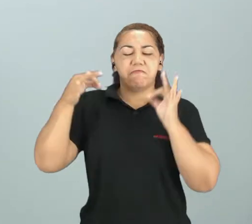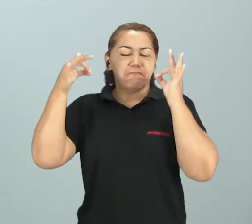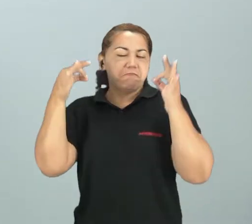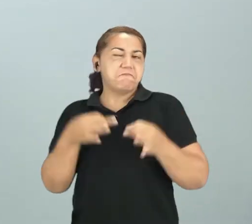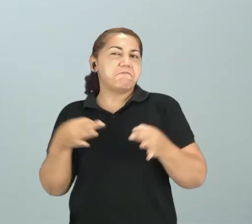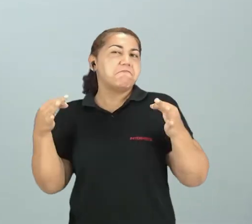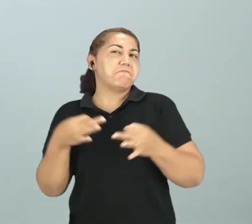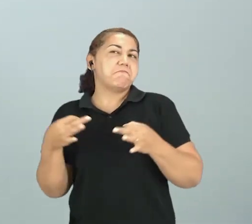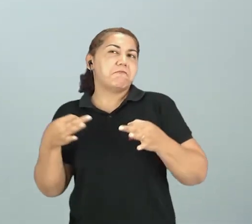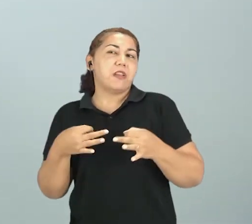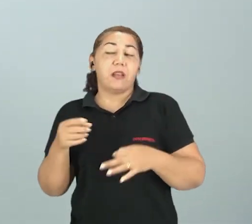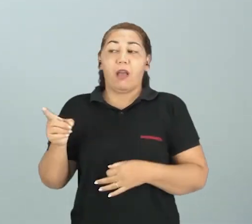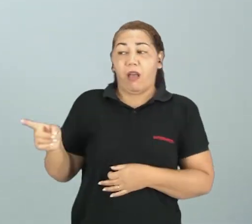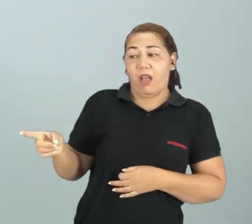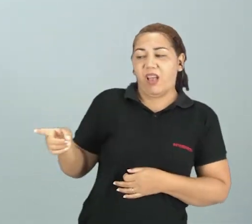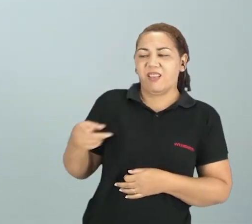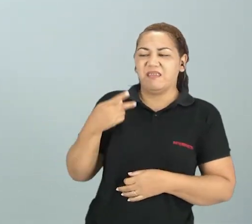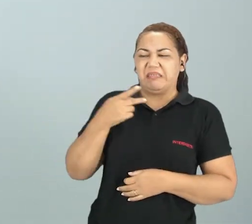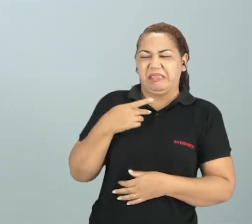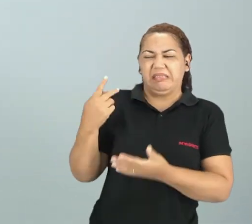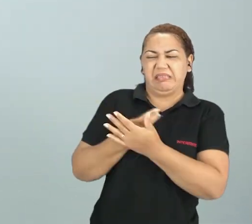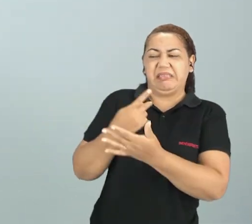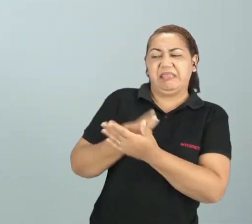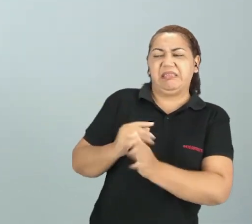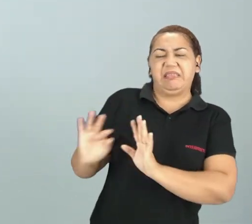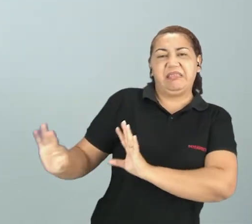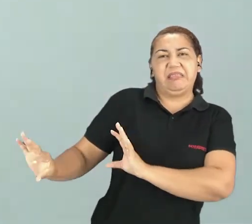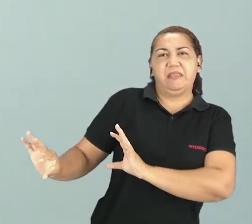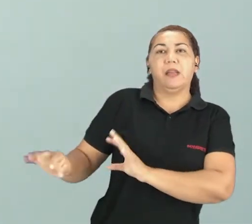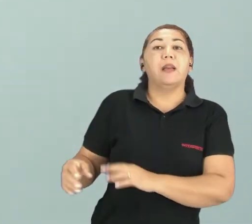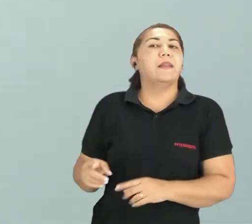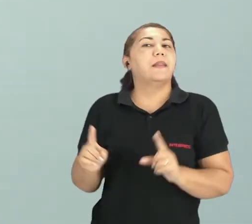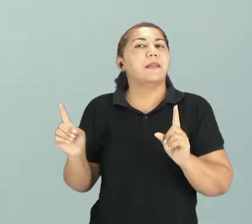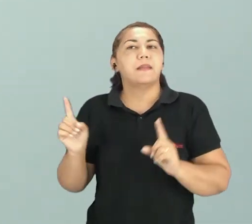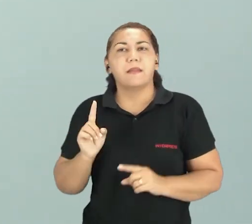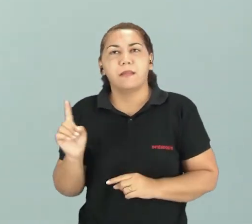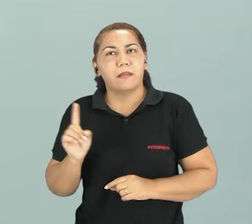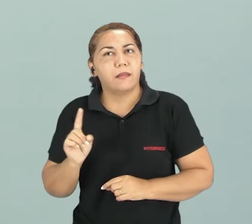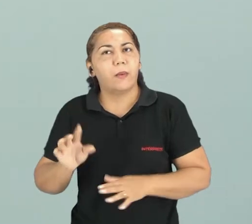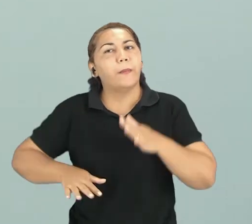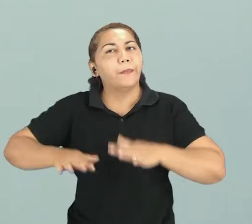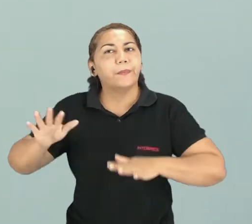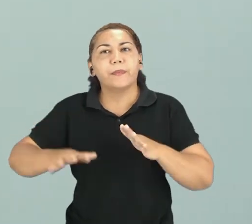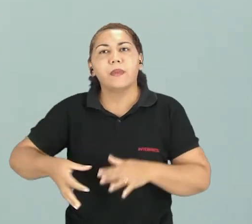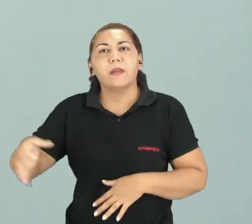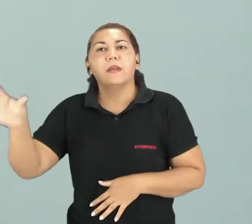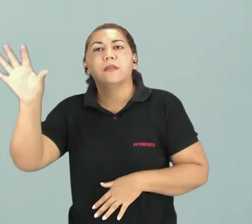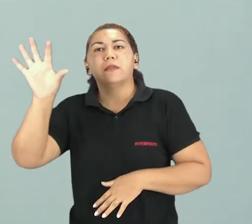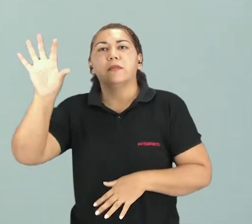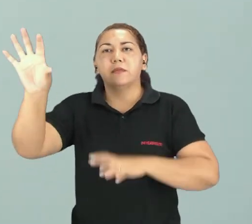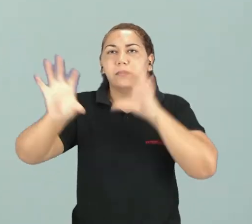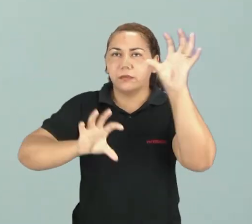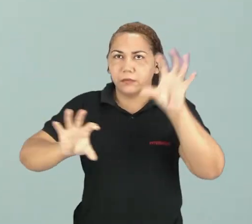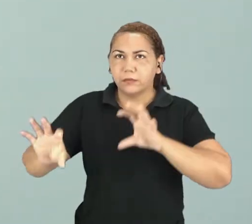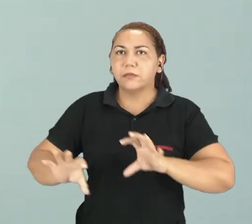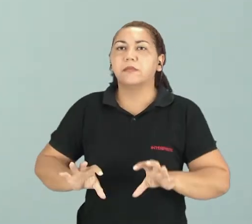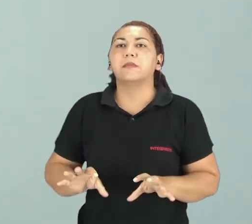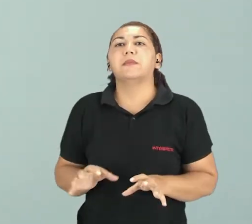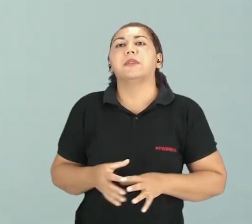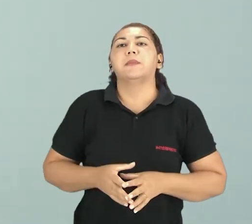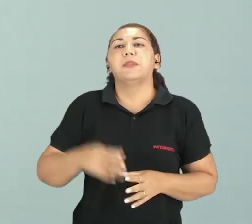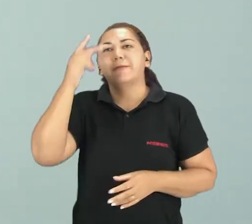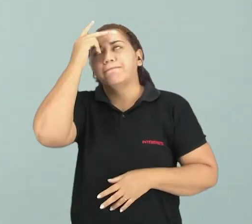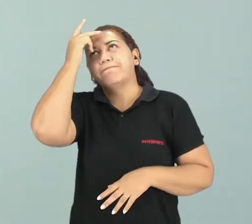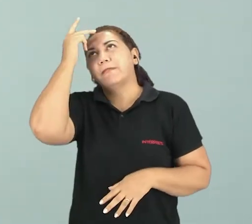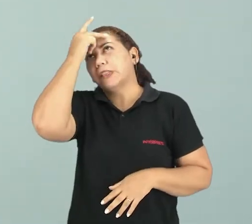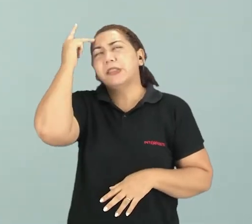ele. A gente tem que parar com isso, tá? Lembrando, variação linguística depende da região, das pessoas com quem você convive ali, ou seja, no